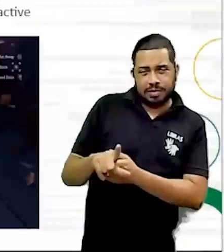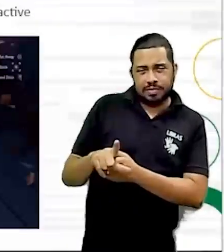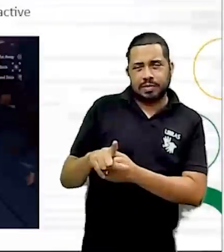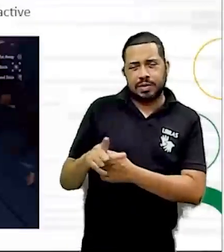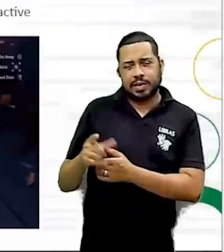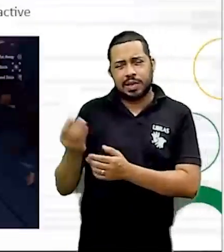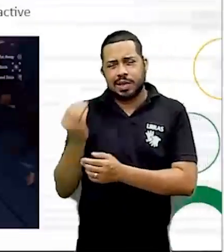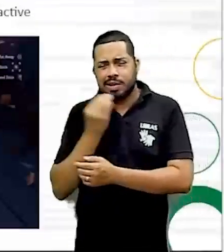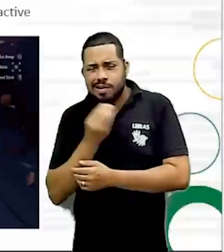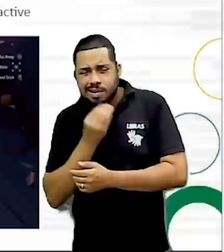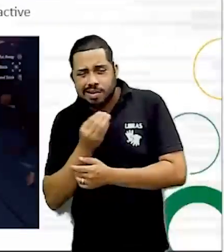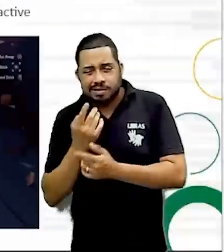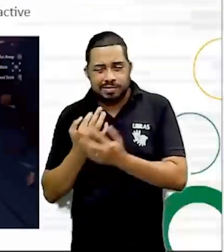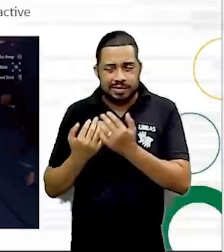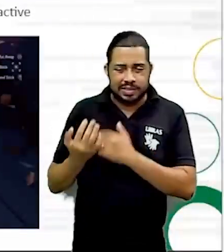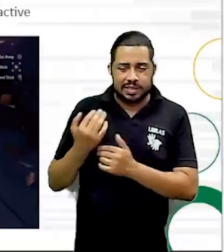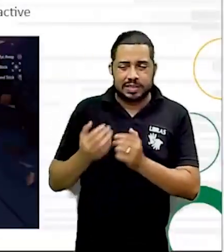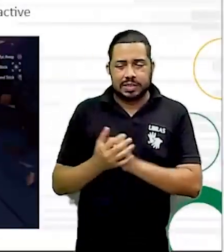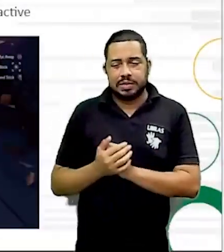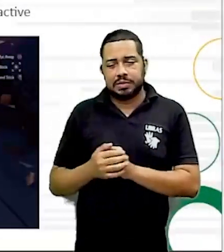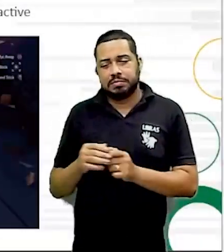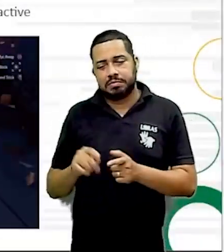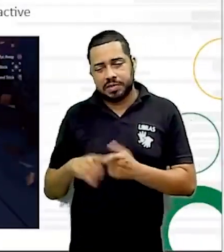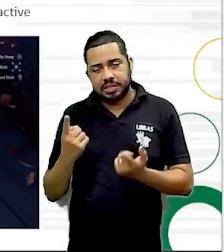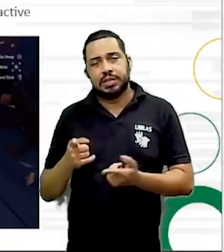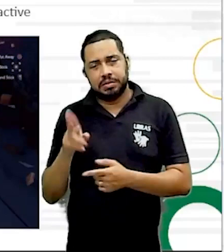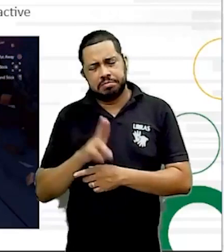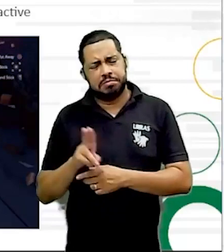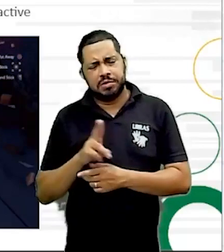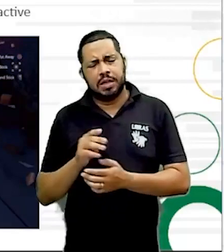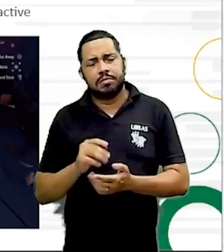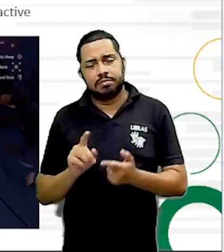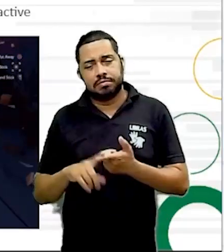clássica, arcaica, por assim dizer. Mas ainda é muito usado ultimamente,